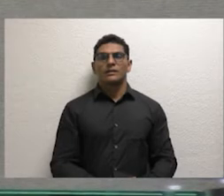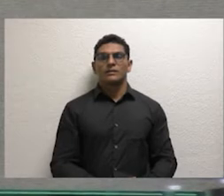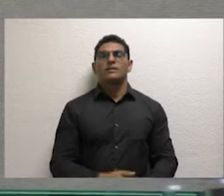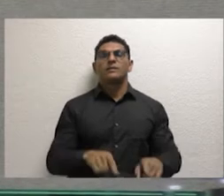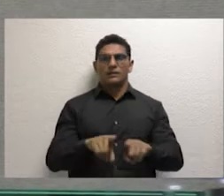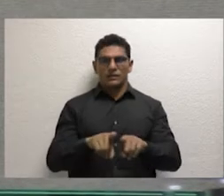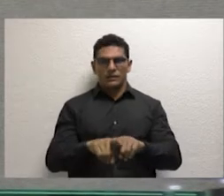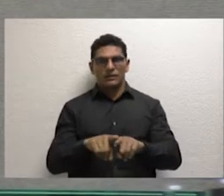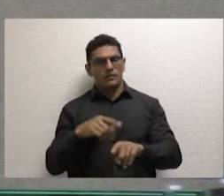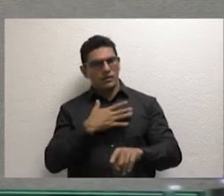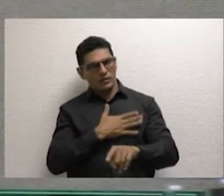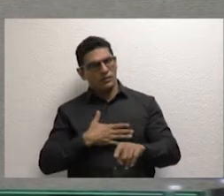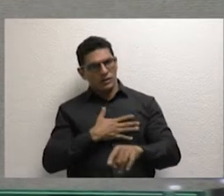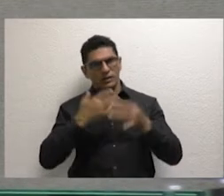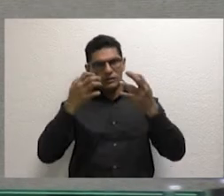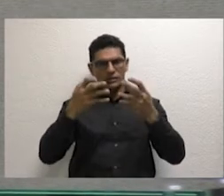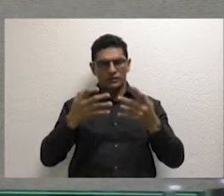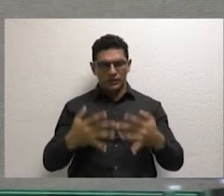de falar aqui também